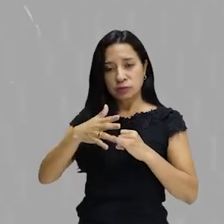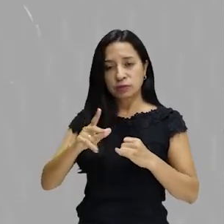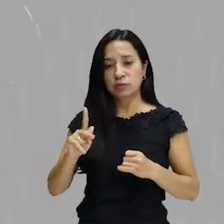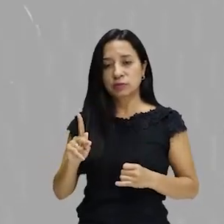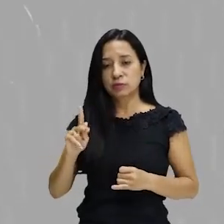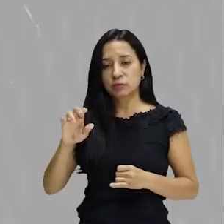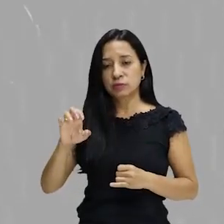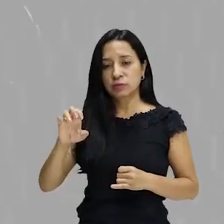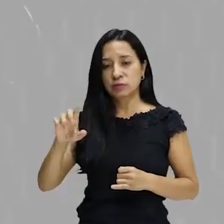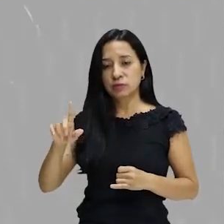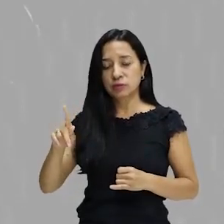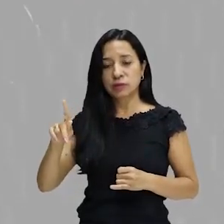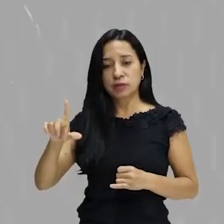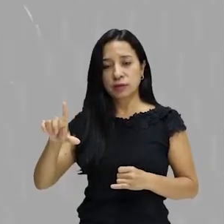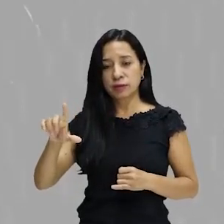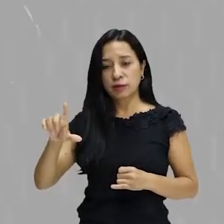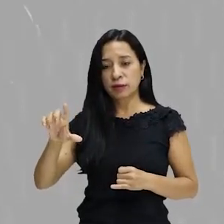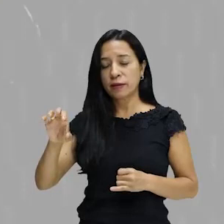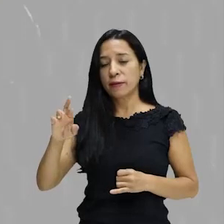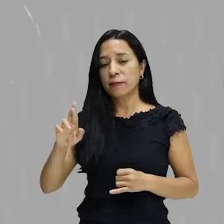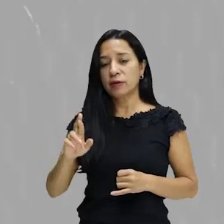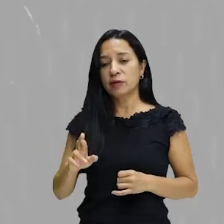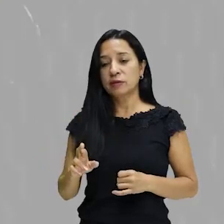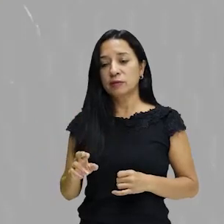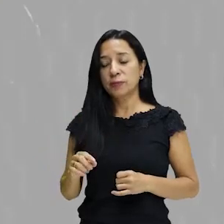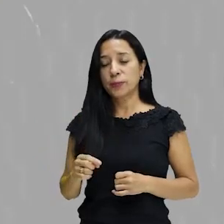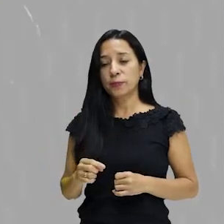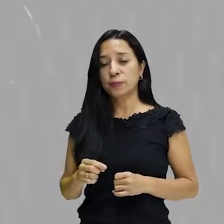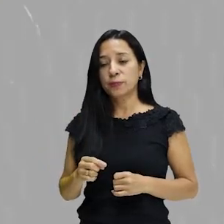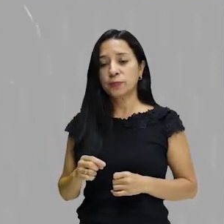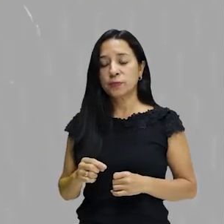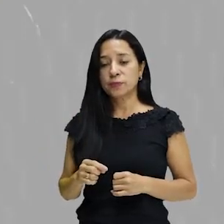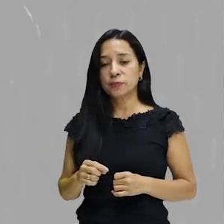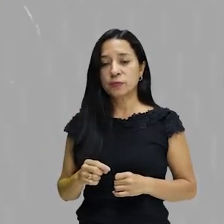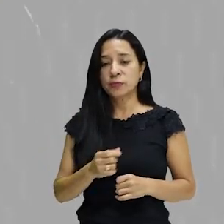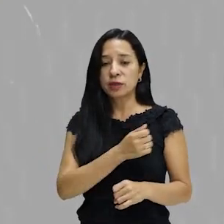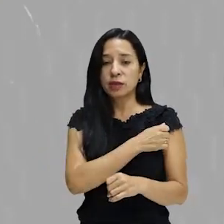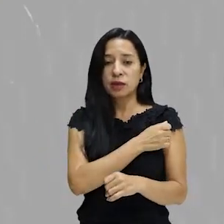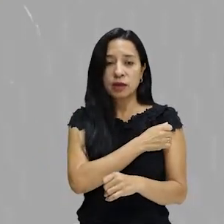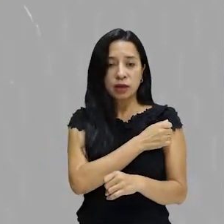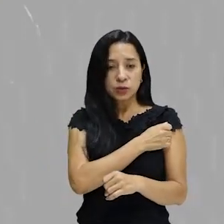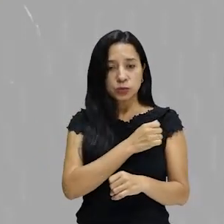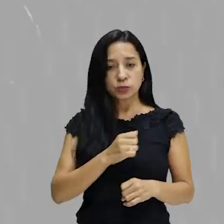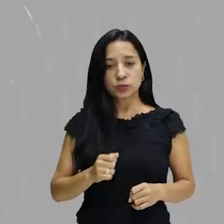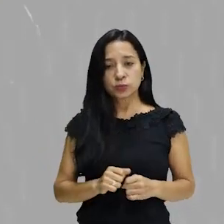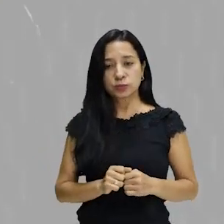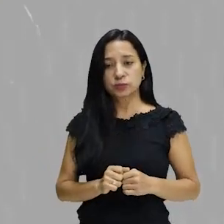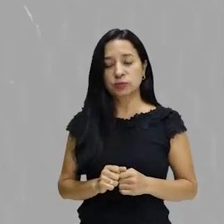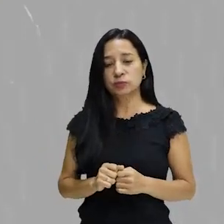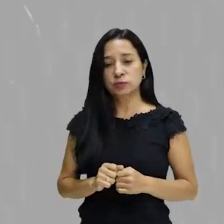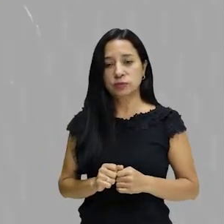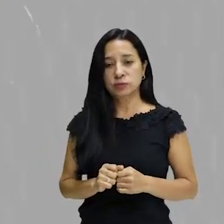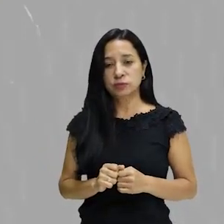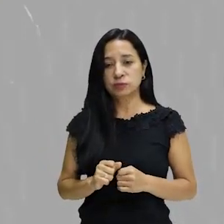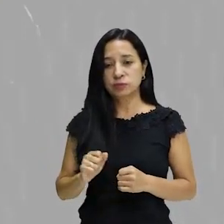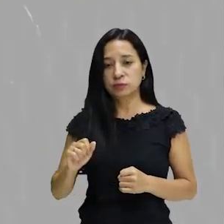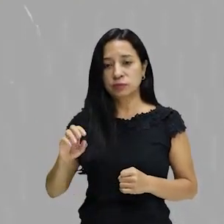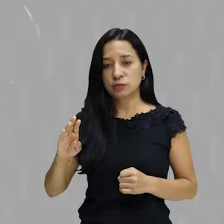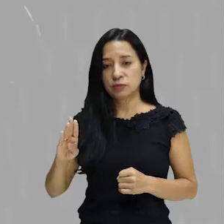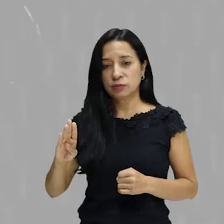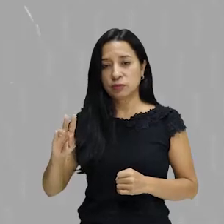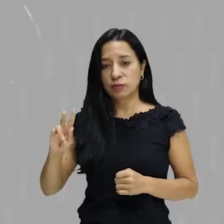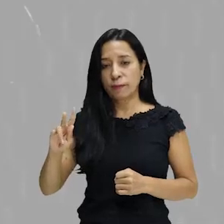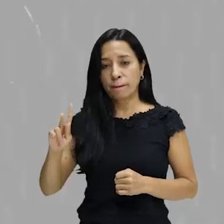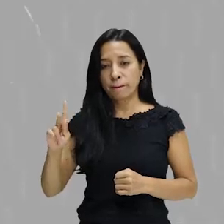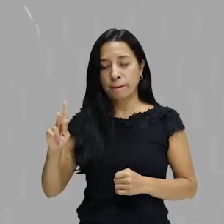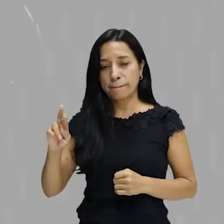Kepler, ele foi um dos alunos do Brahe, certo? Ele foi um dos